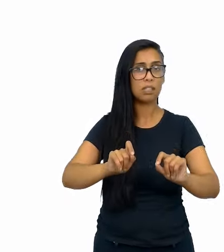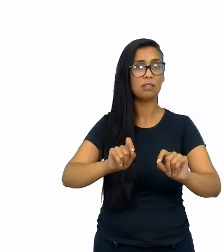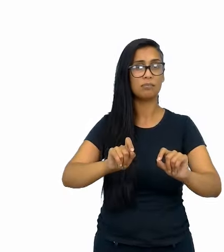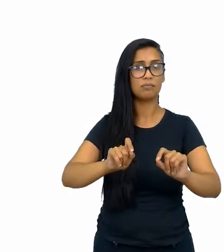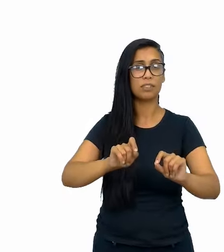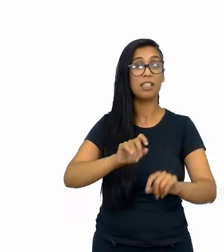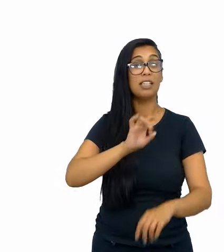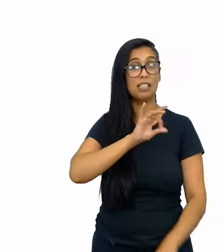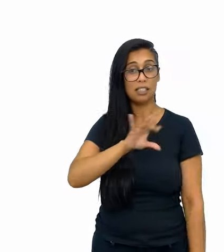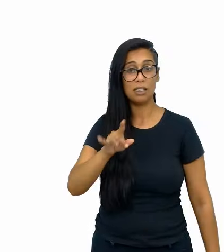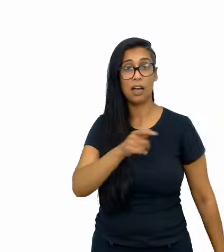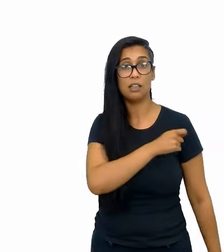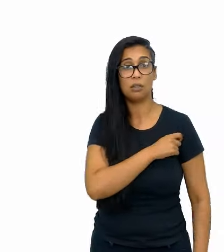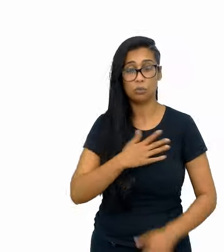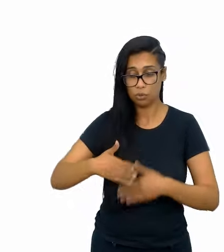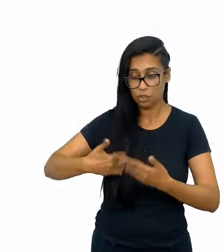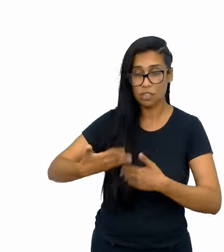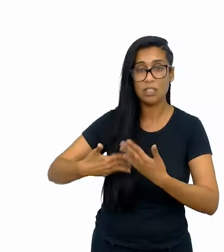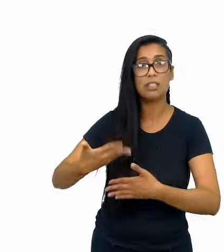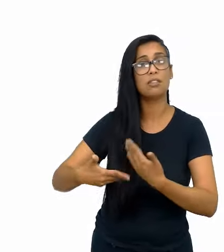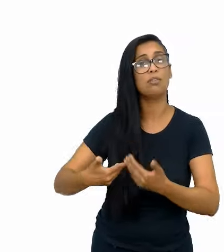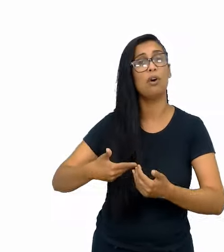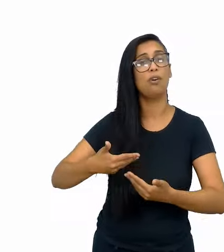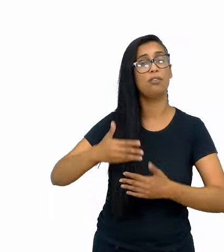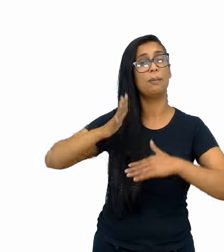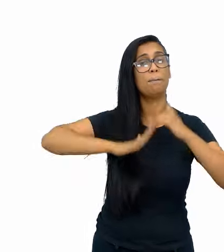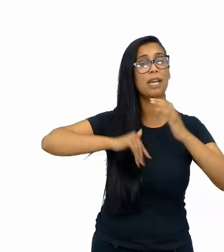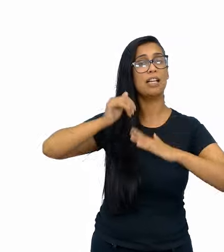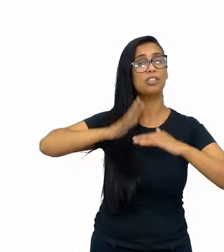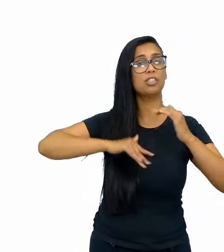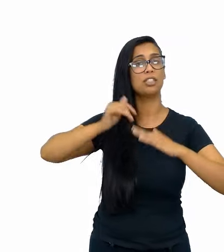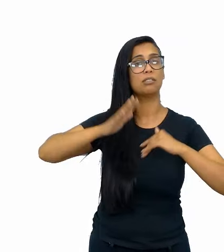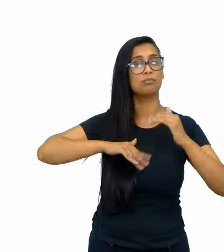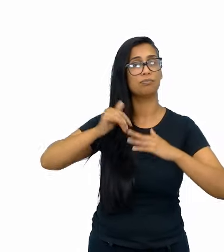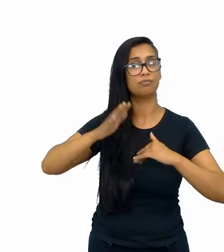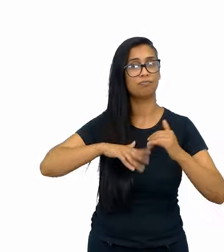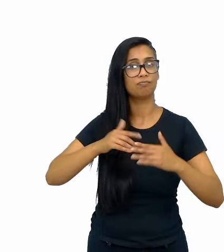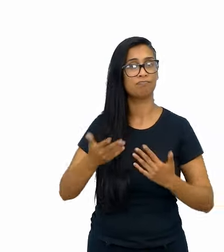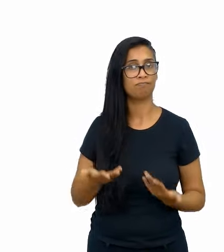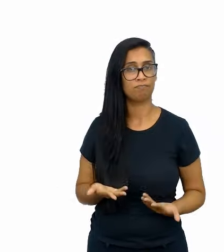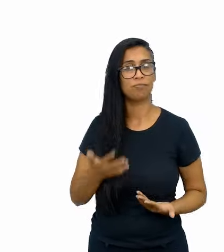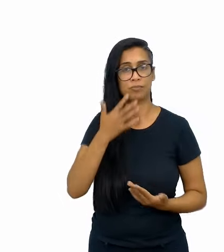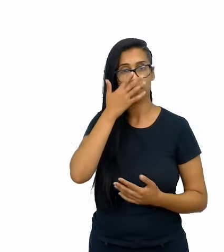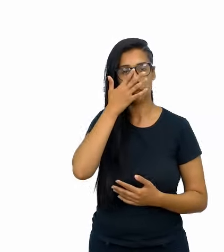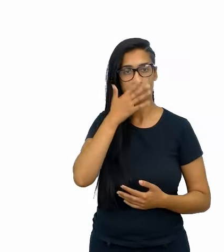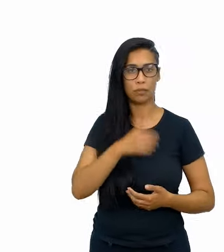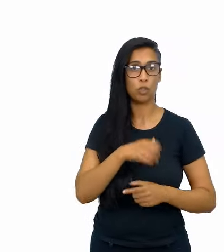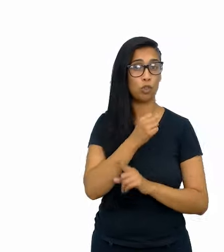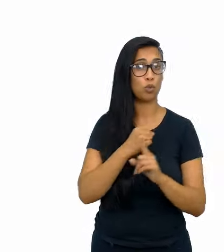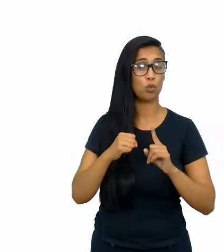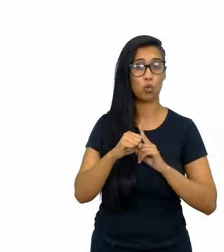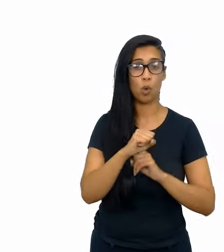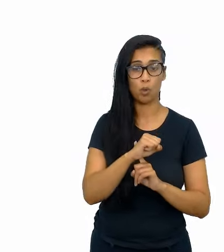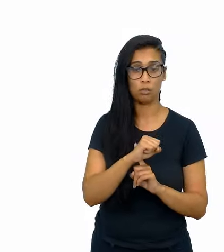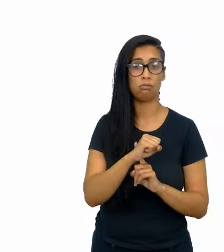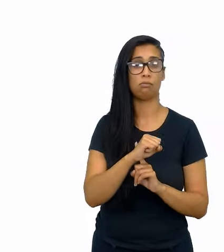estudantes desenvolvam as práticas sociais de leitura e escrita, que eles se tornem leitores e